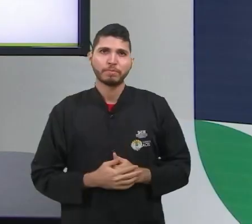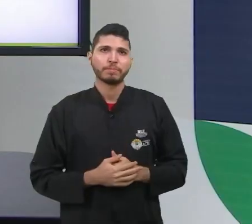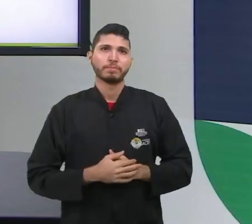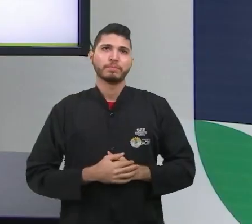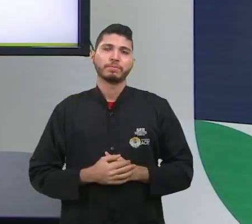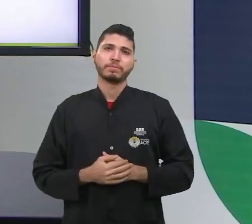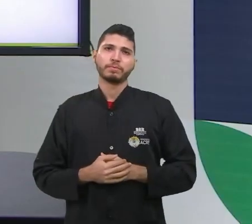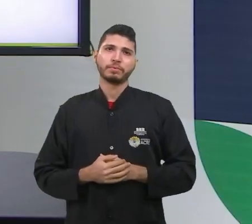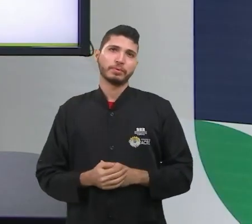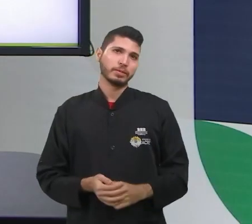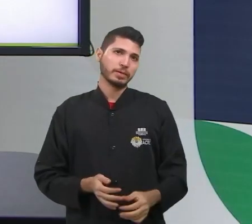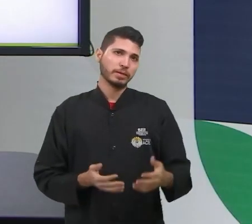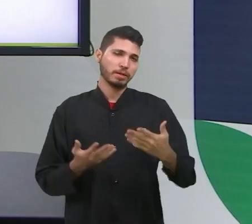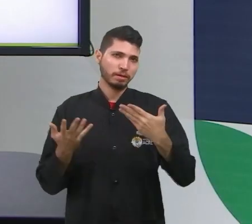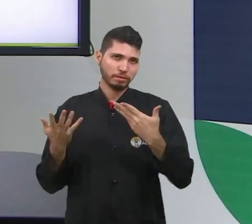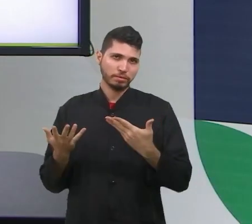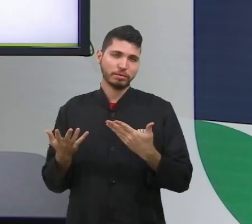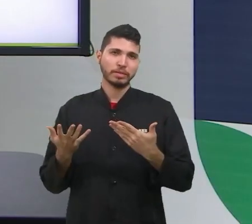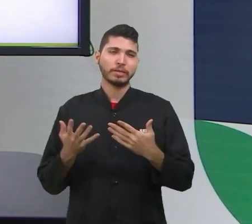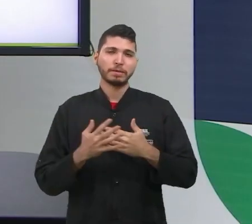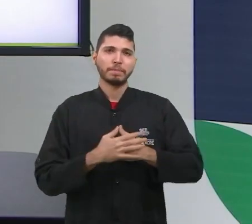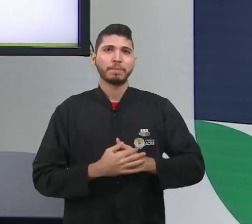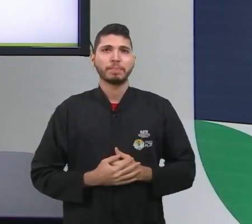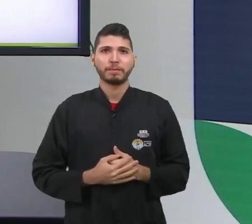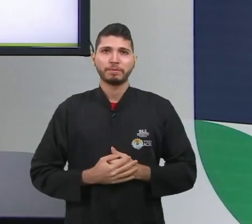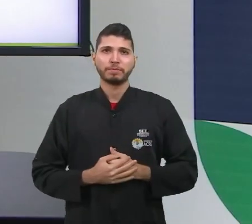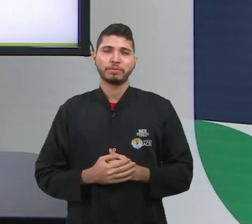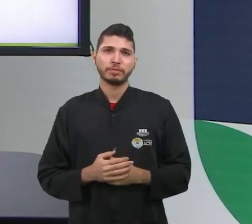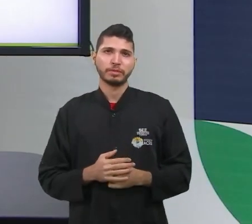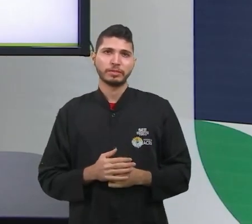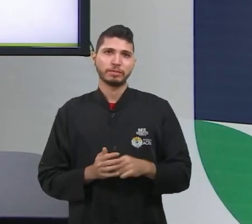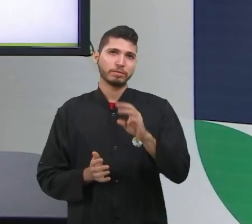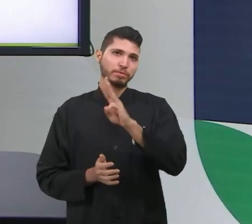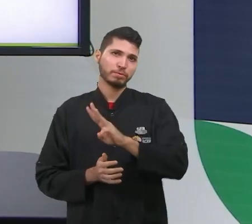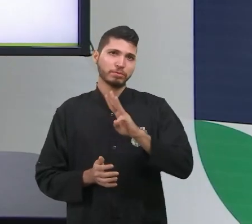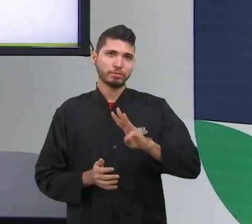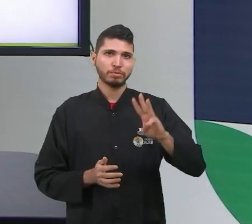questão, essa foi as fontes aí dos nossos textos, das nossas